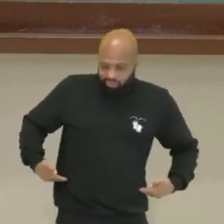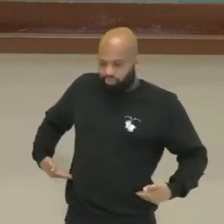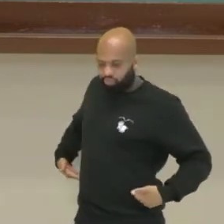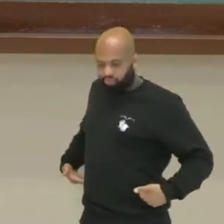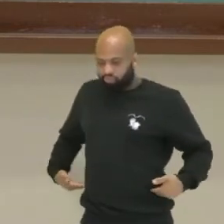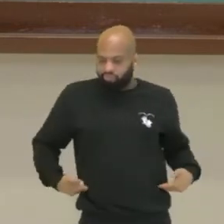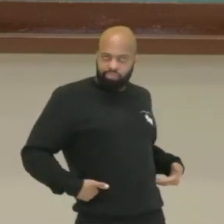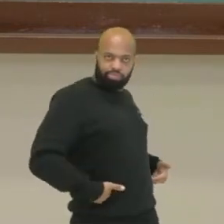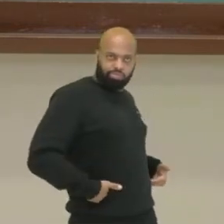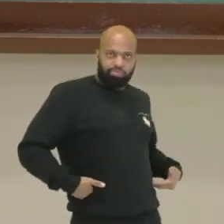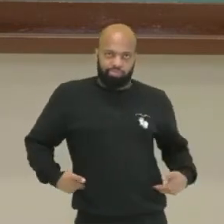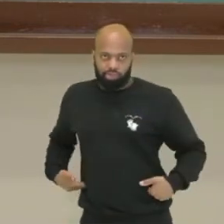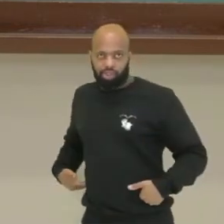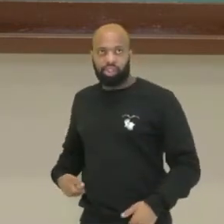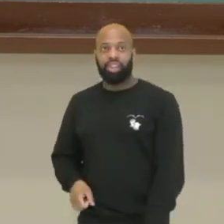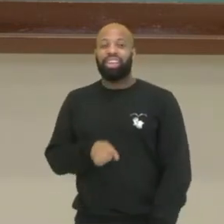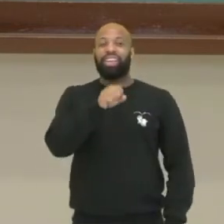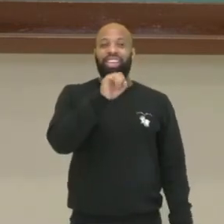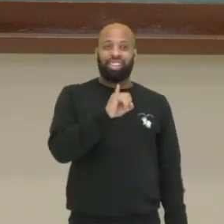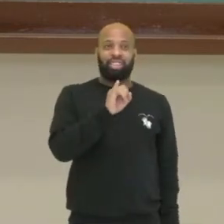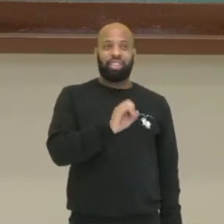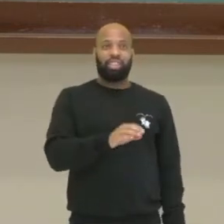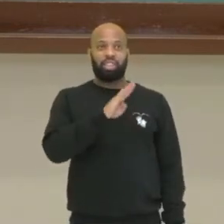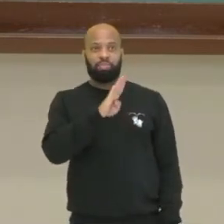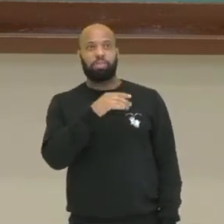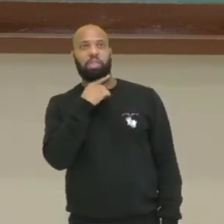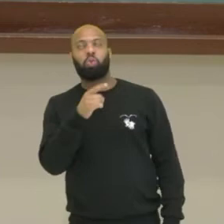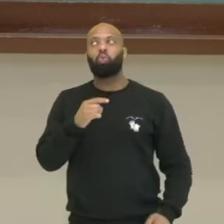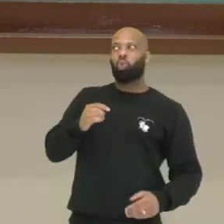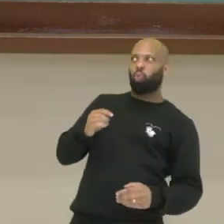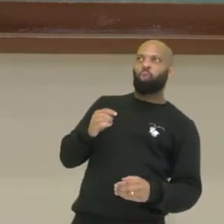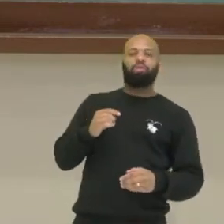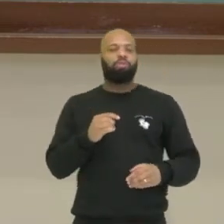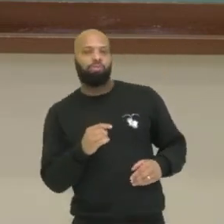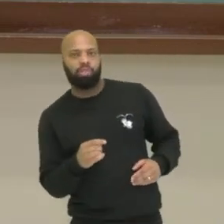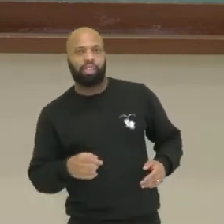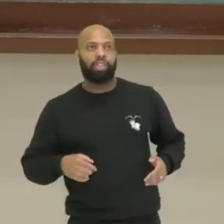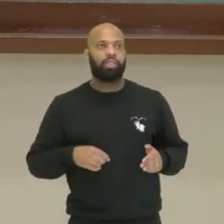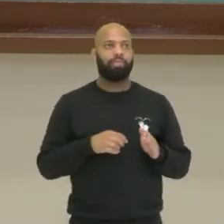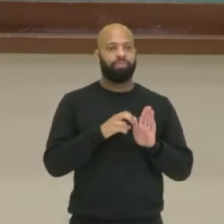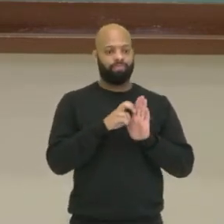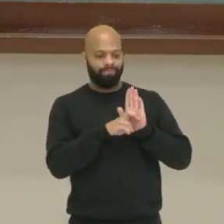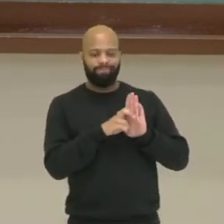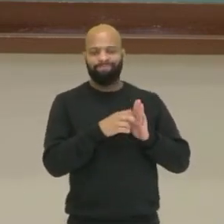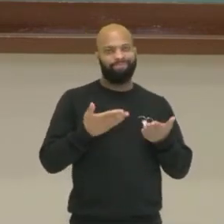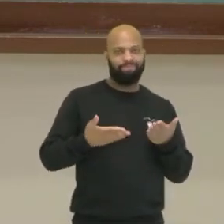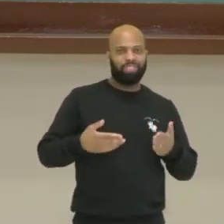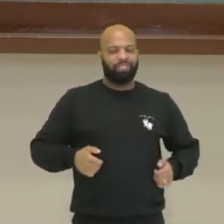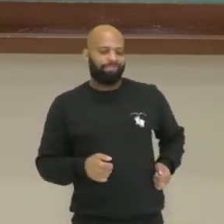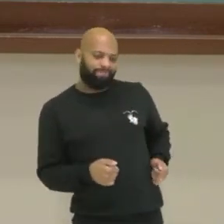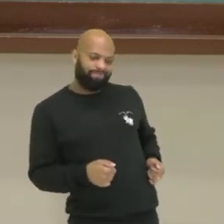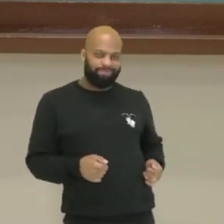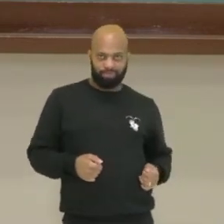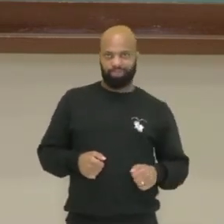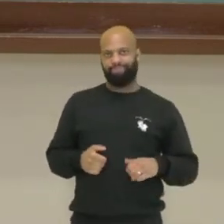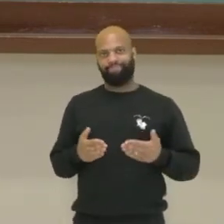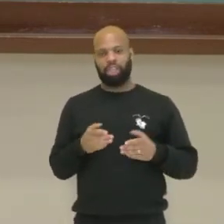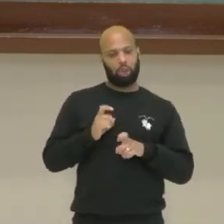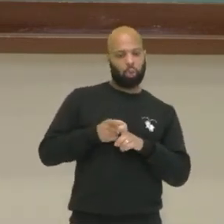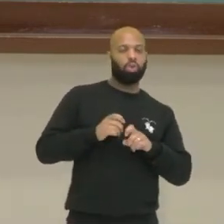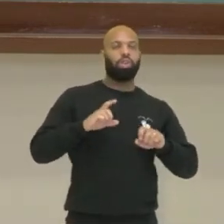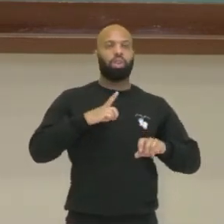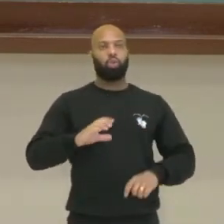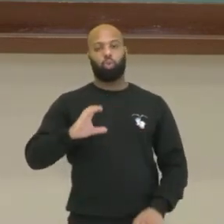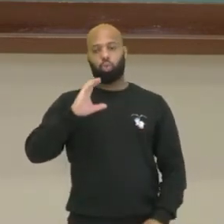uma menor ali habilidade, mobilidade no tronco, perdão, e a categoria